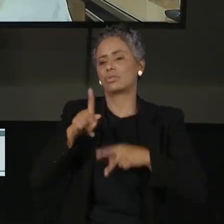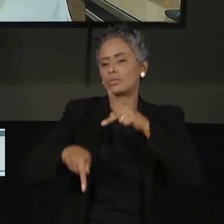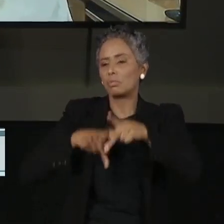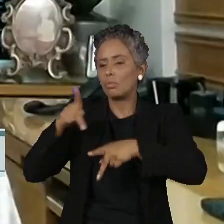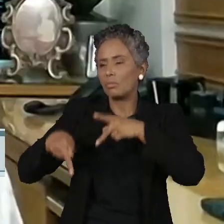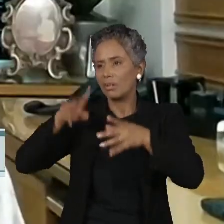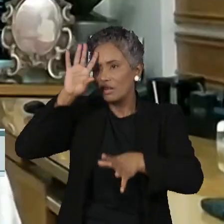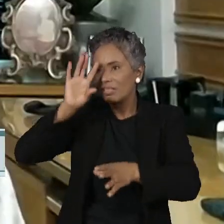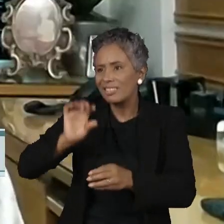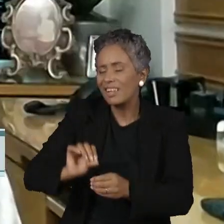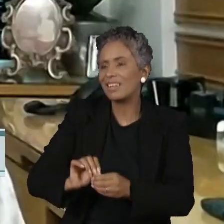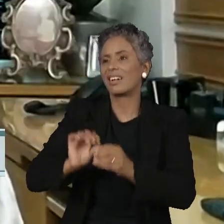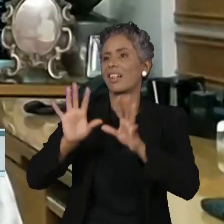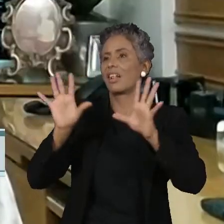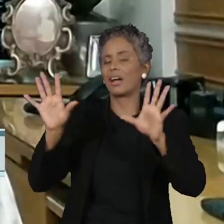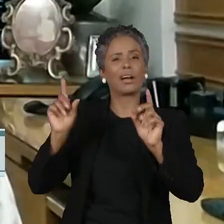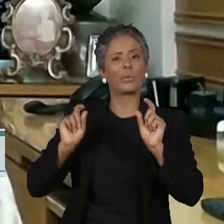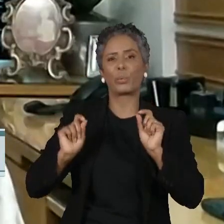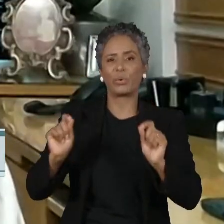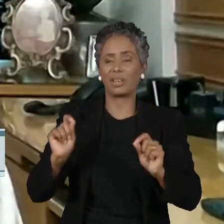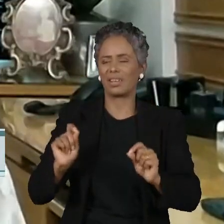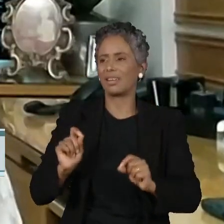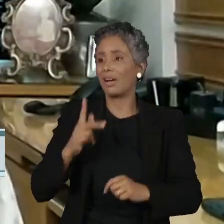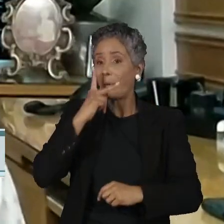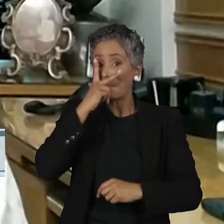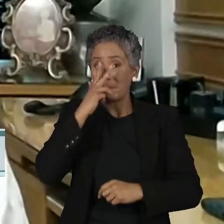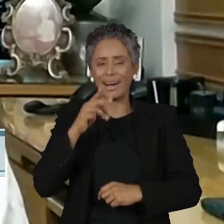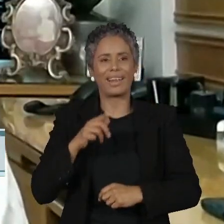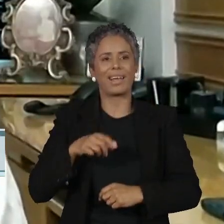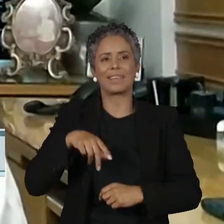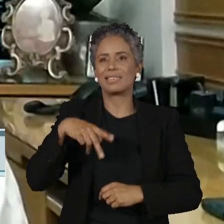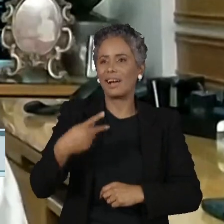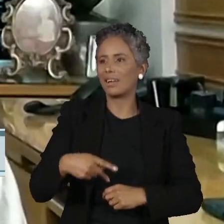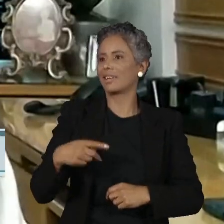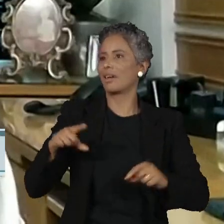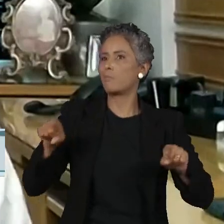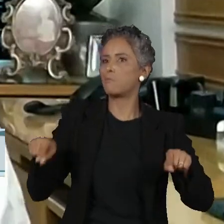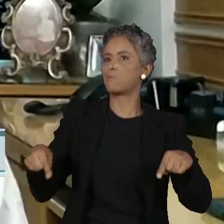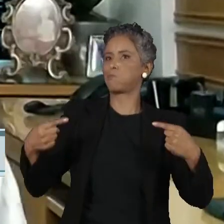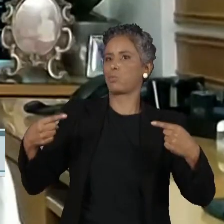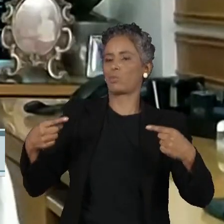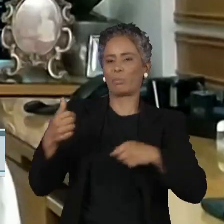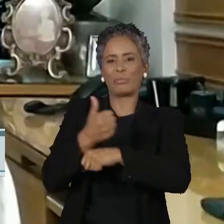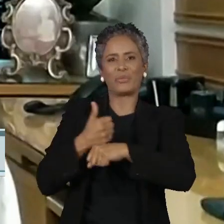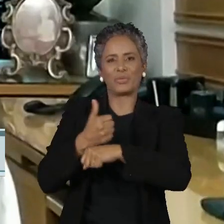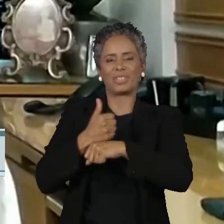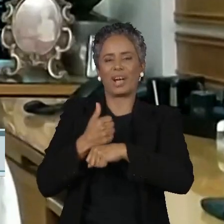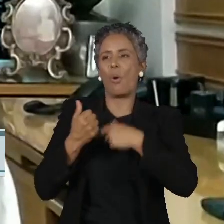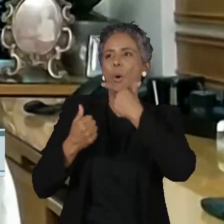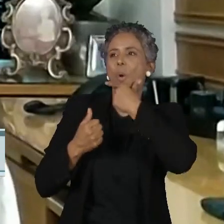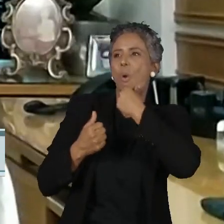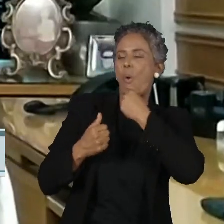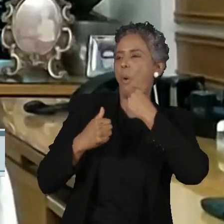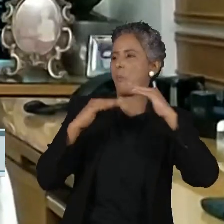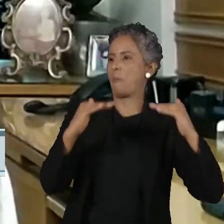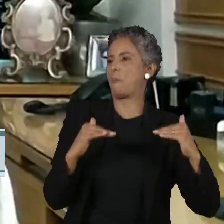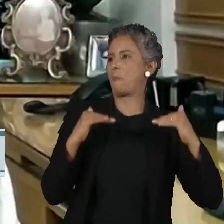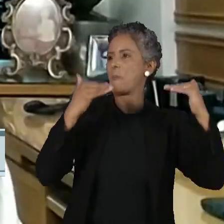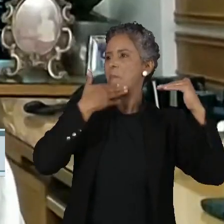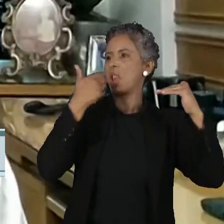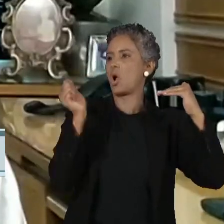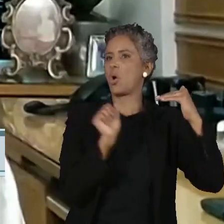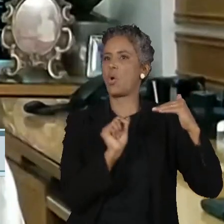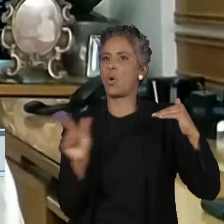que numa competição aqui profissional tem que ser dado preferência para o homem. O homem tem mais direito a ocupar o trabalho do que a